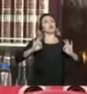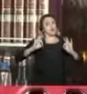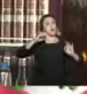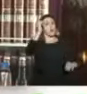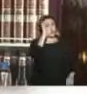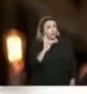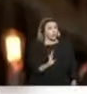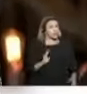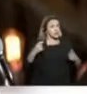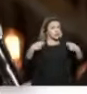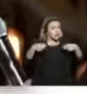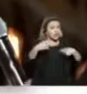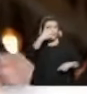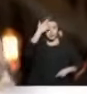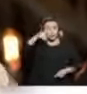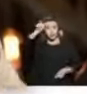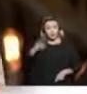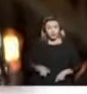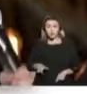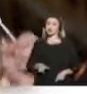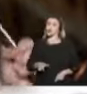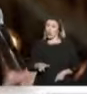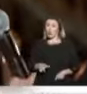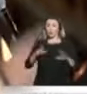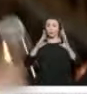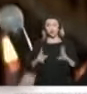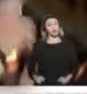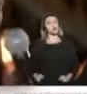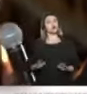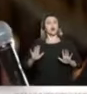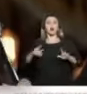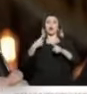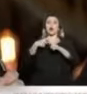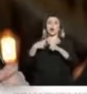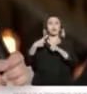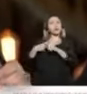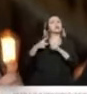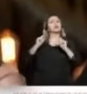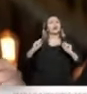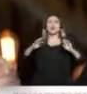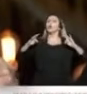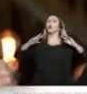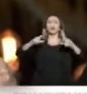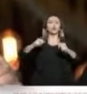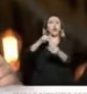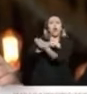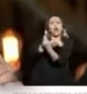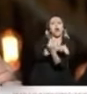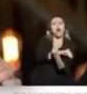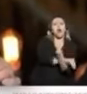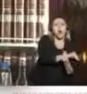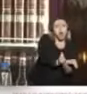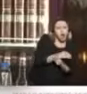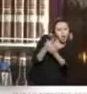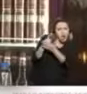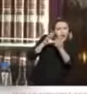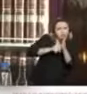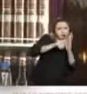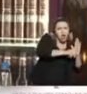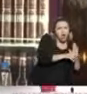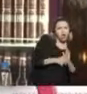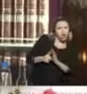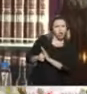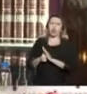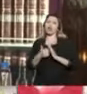precisando de pessoas honestas para limpar essa desgrama olhada que tava de tudo roubando a gente eu gosto do bolsonaro